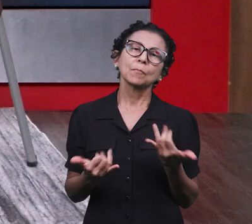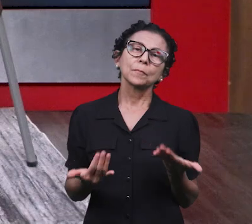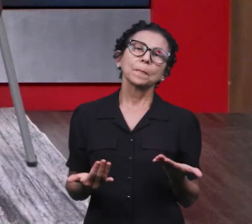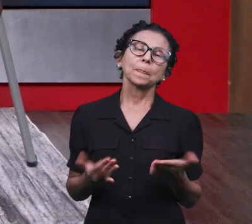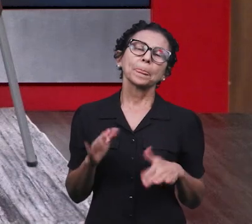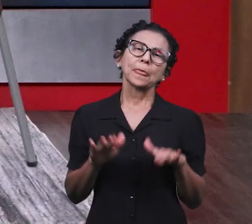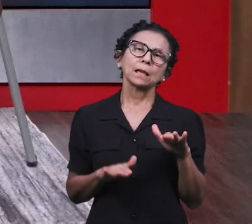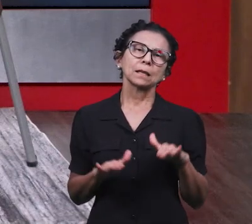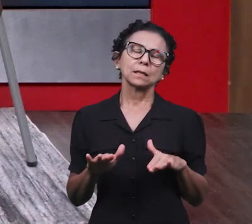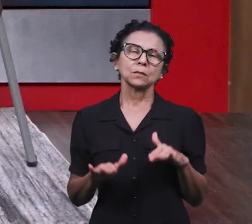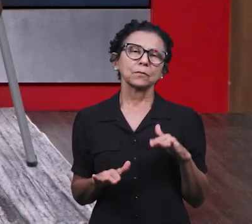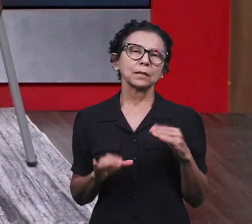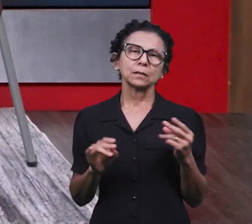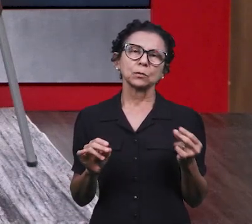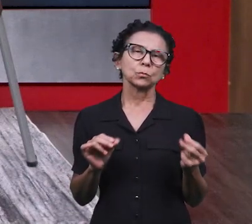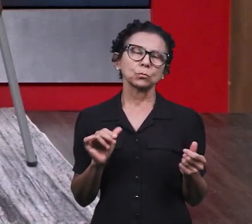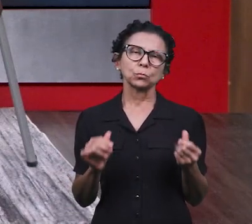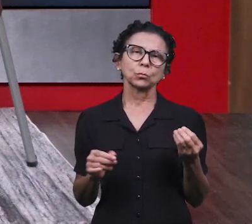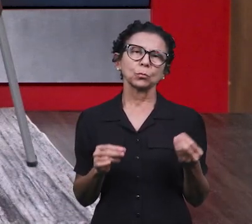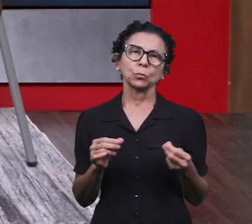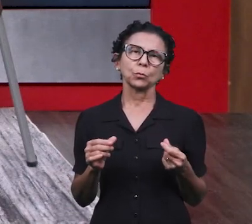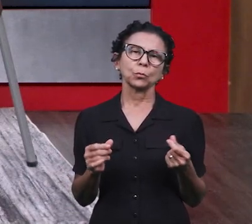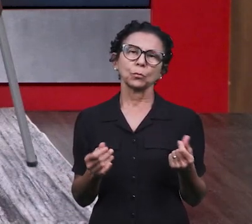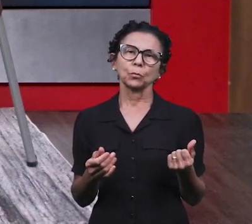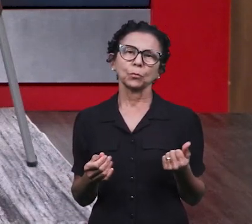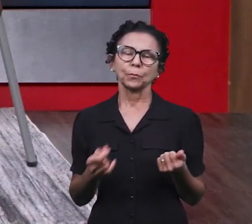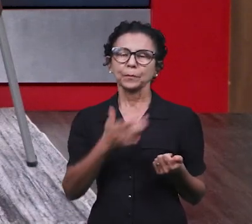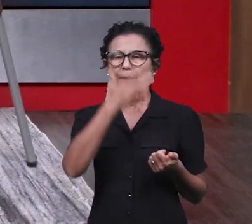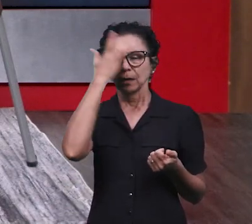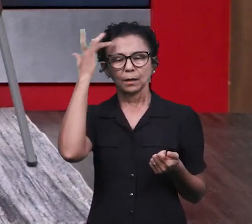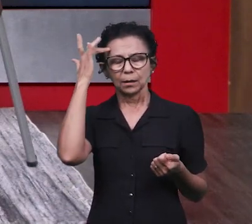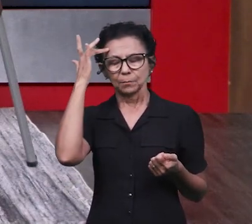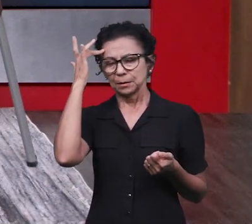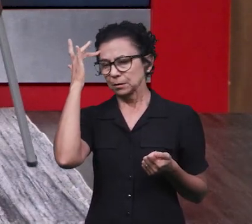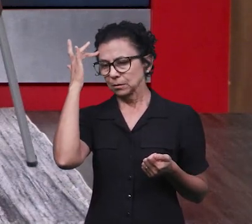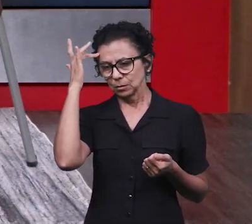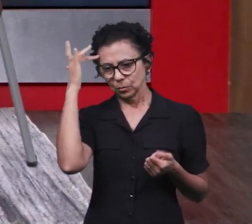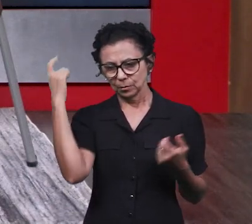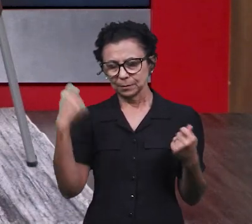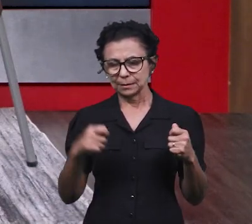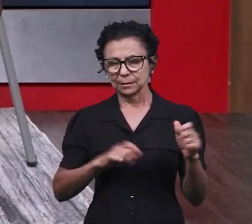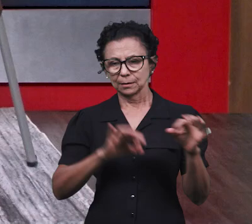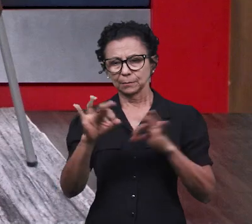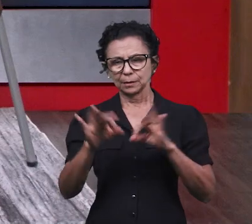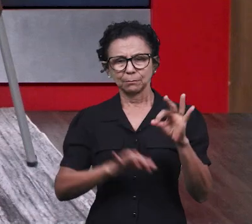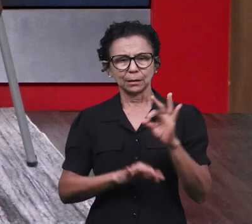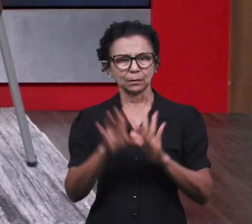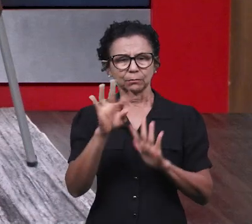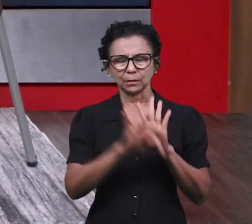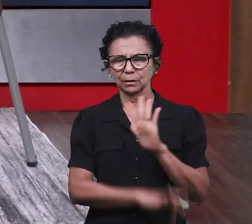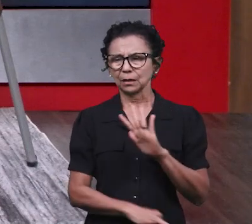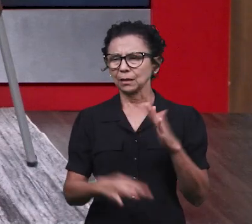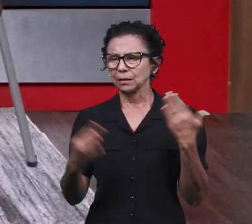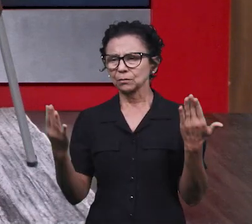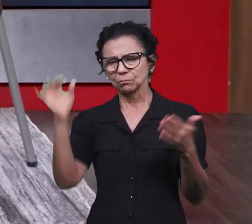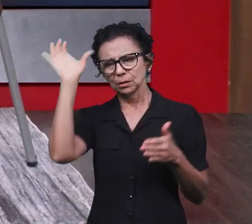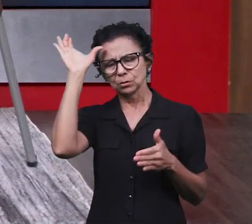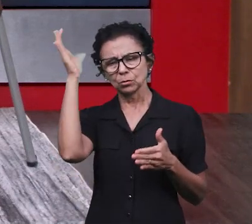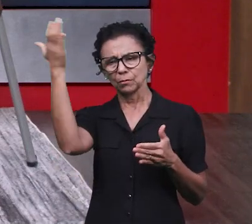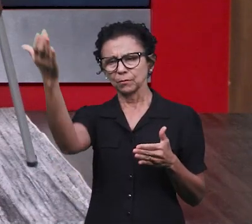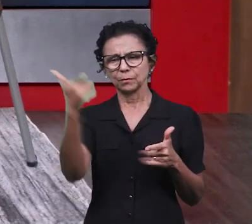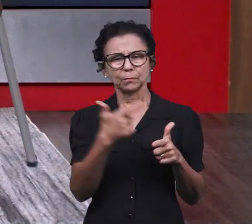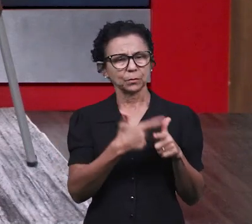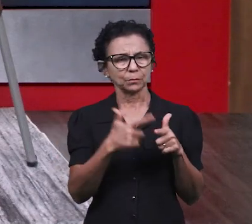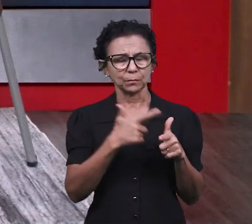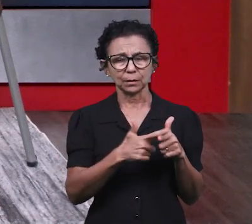o servidor ou o magistrado precisa redigir uma sentença, um despacho, muitas vezes começando do